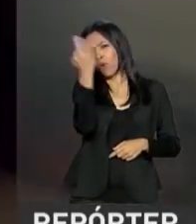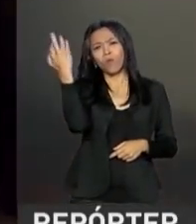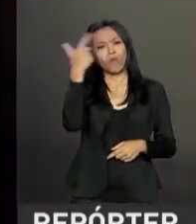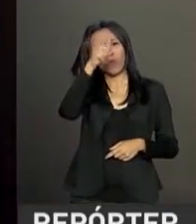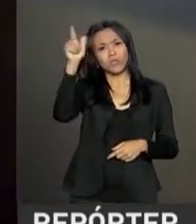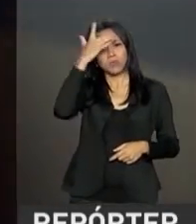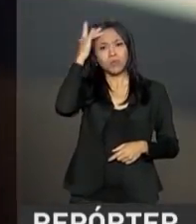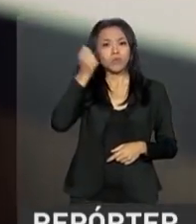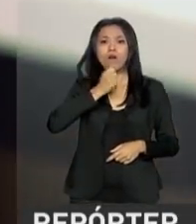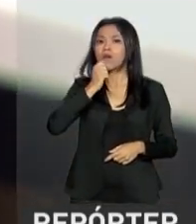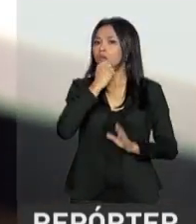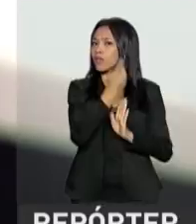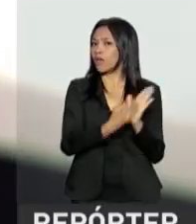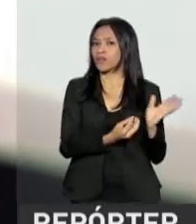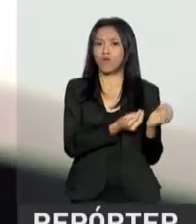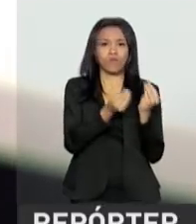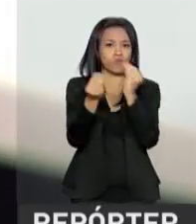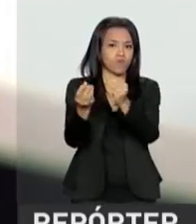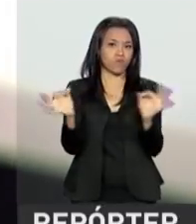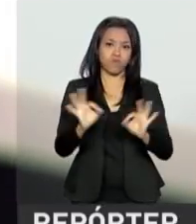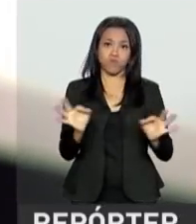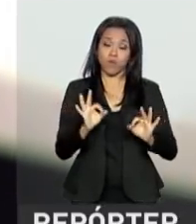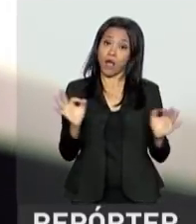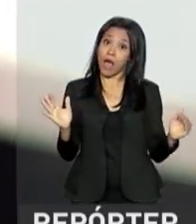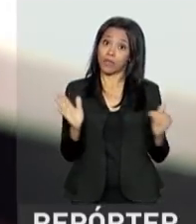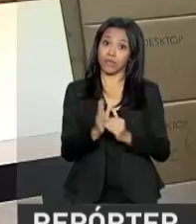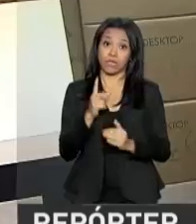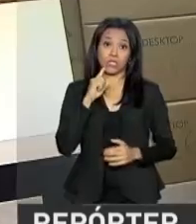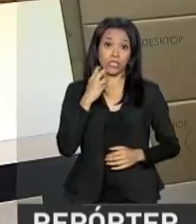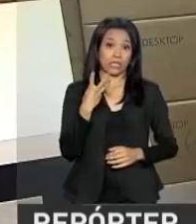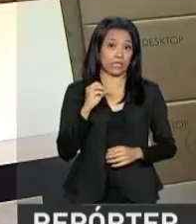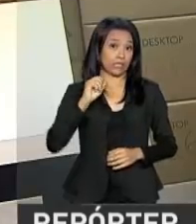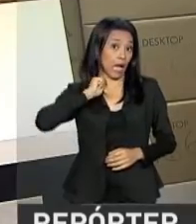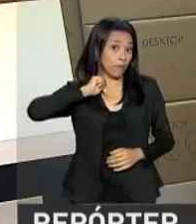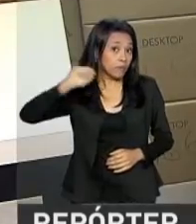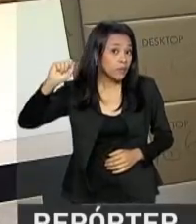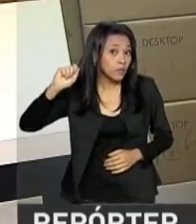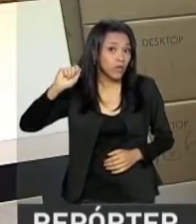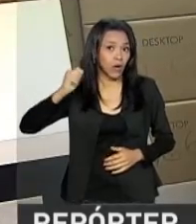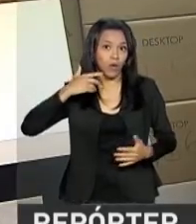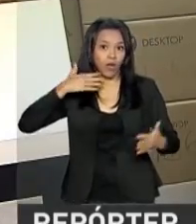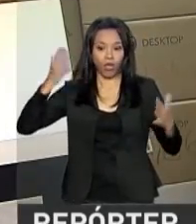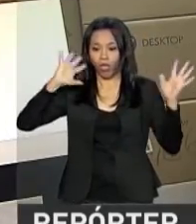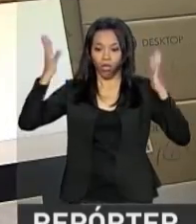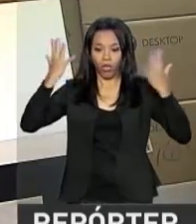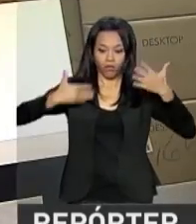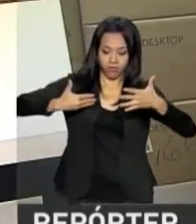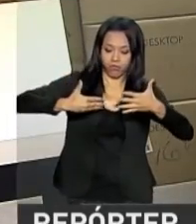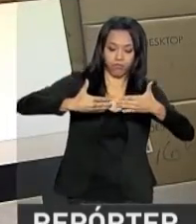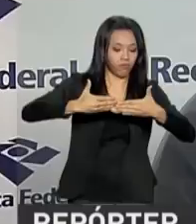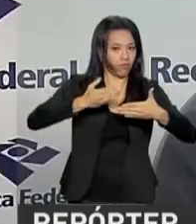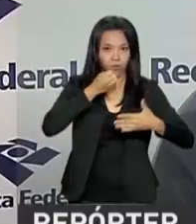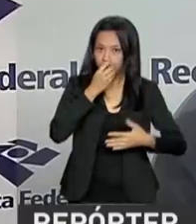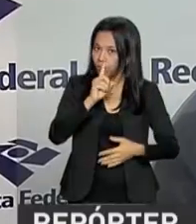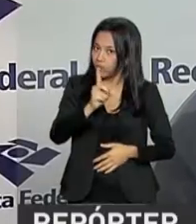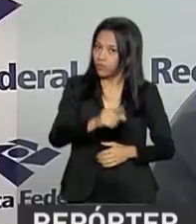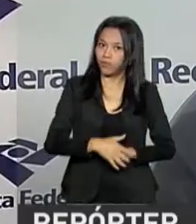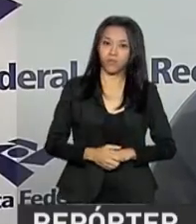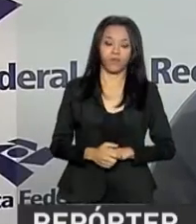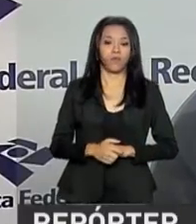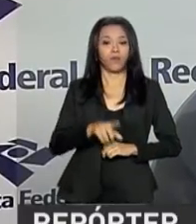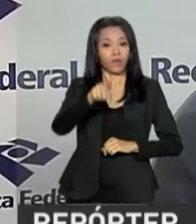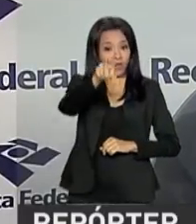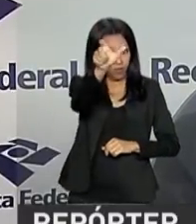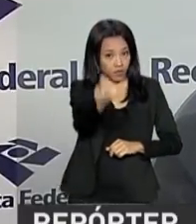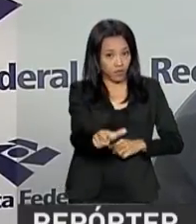entregaram a declaração o prazo vai até 30 de abril mas deixar para a última hora não é uma boa opção é importante que o